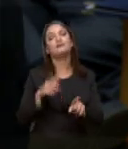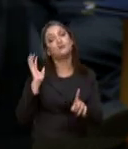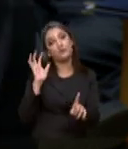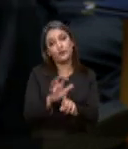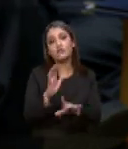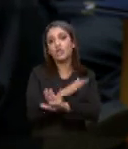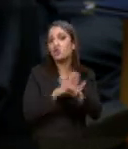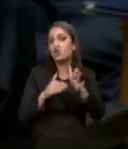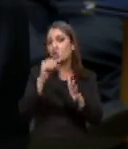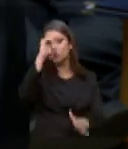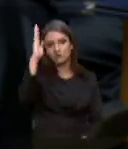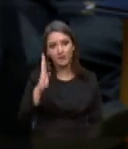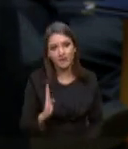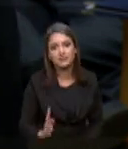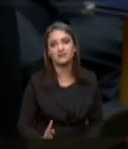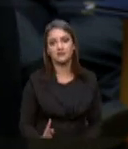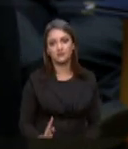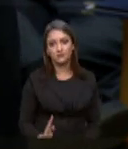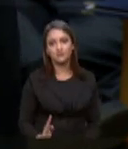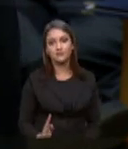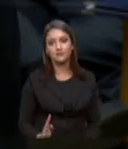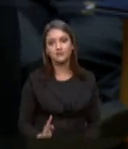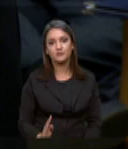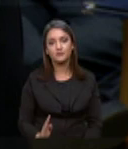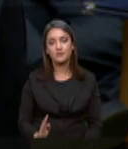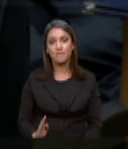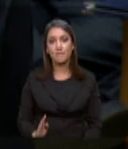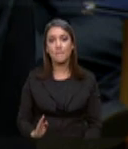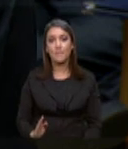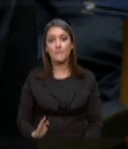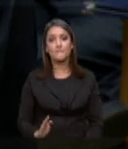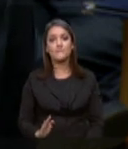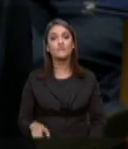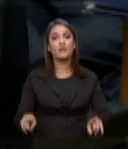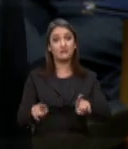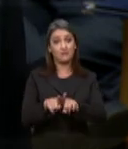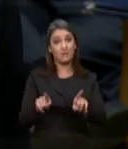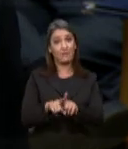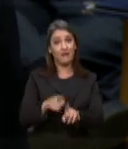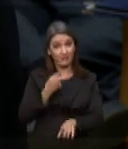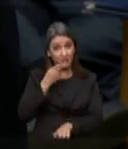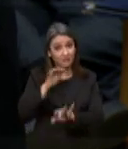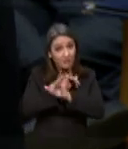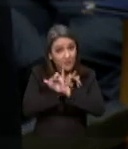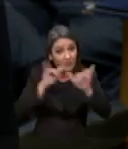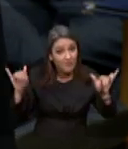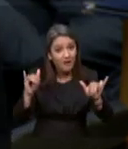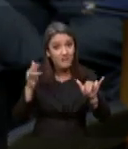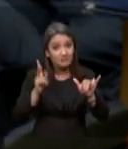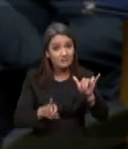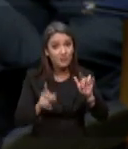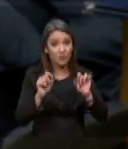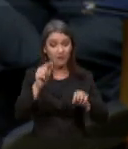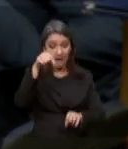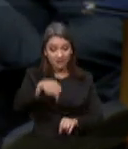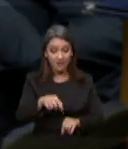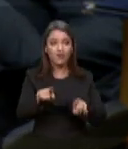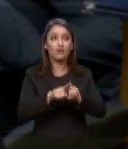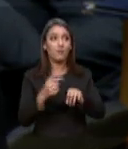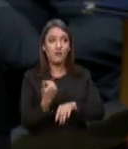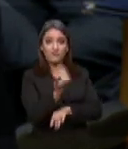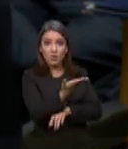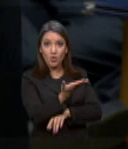todos os brasileiros, sem exceção. Temos destacado com frequência, aqui e na comunidade